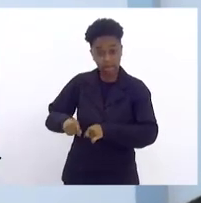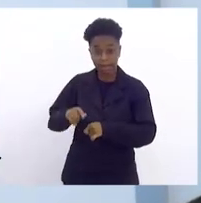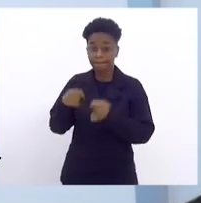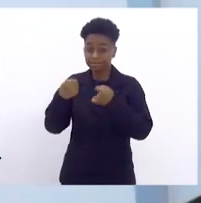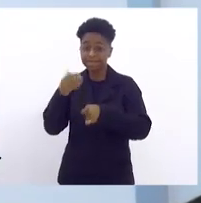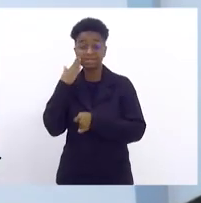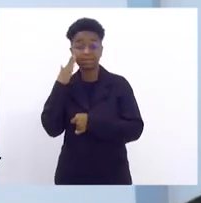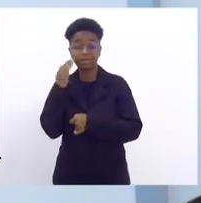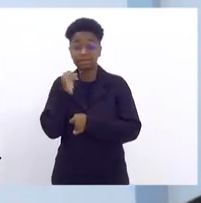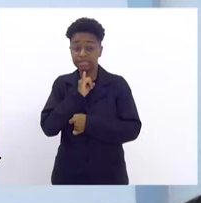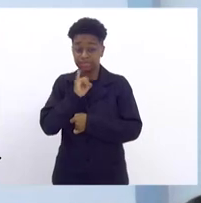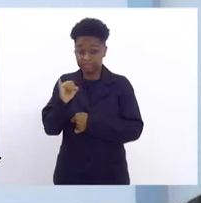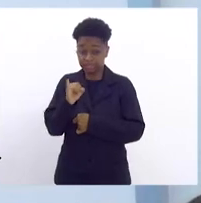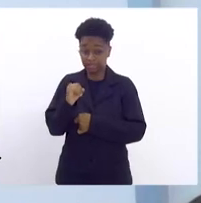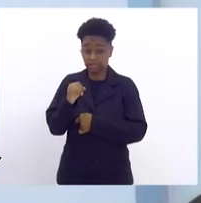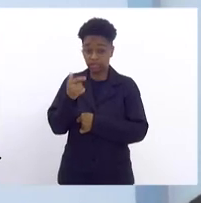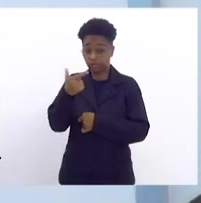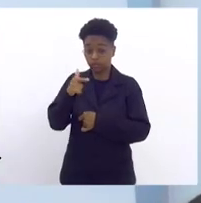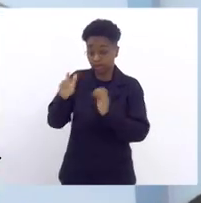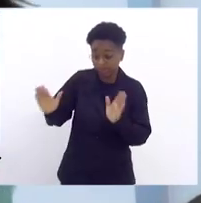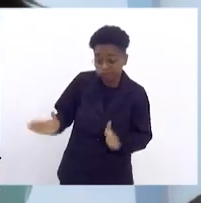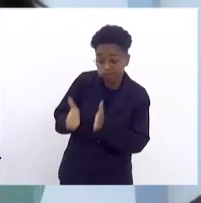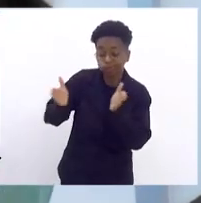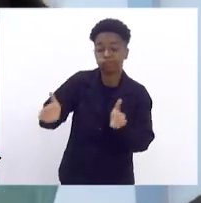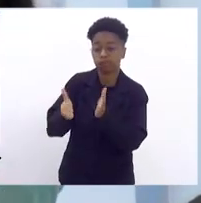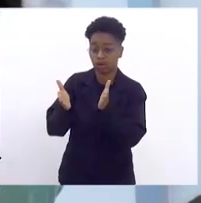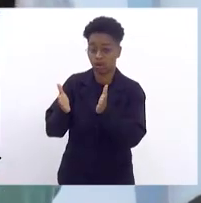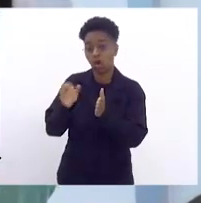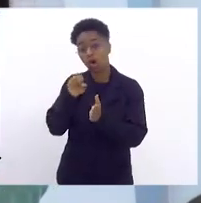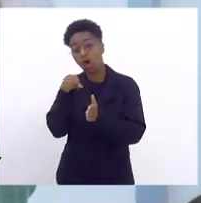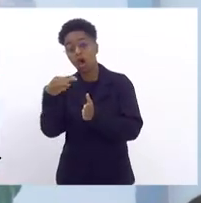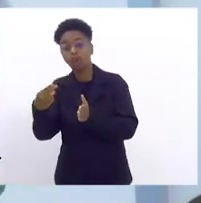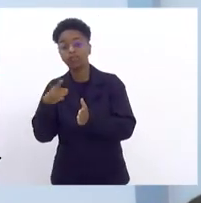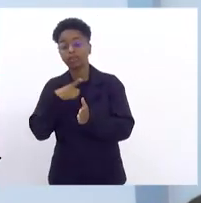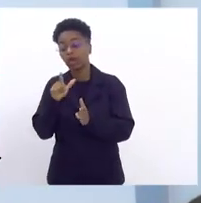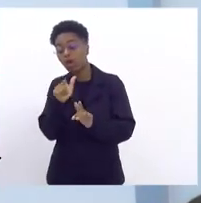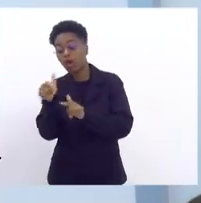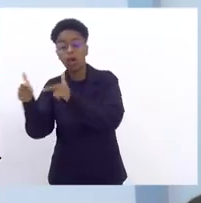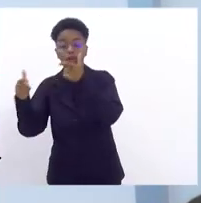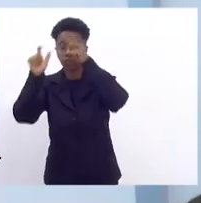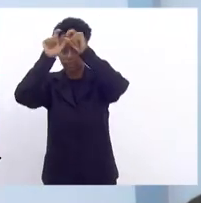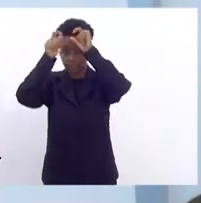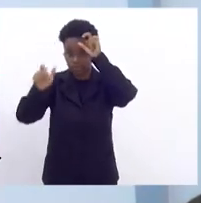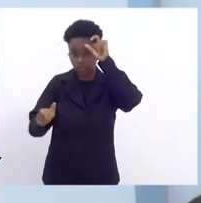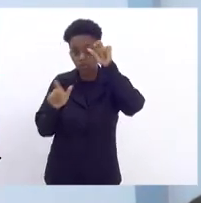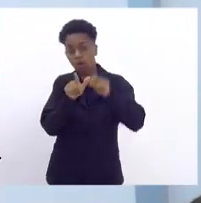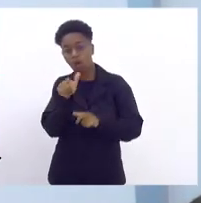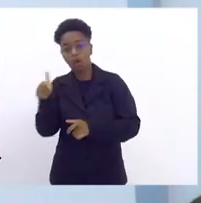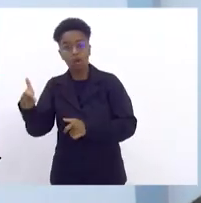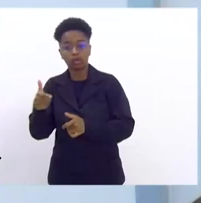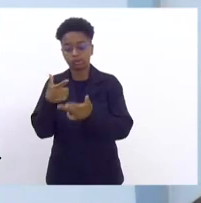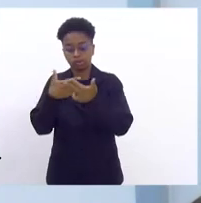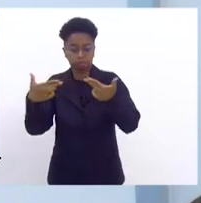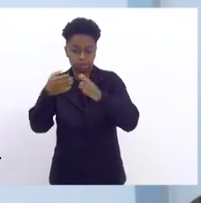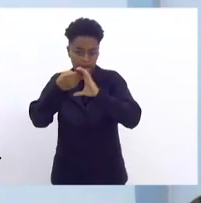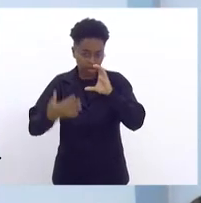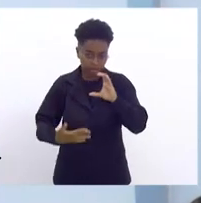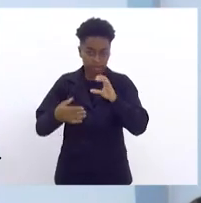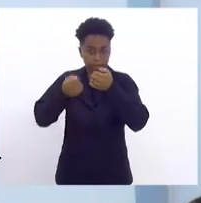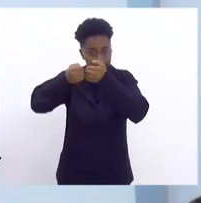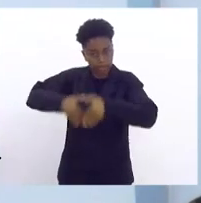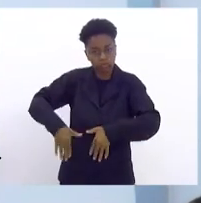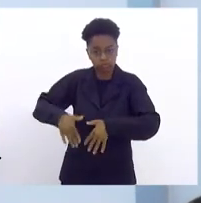se ela foi privada sensorialmente ela não foi estimulada se ela tem um outro transtorno uma outra disfunção que faz ela ter aquele